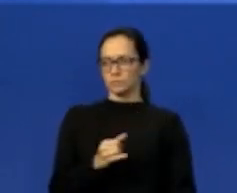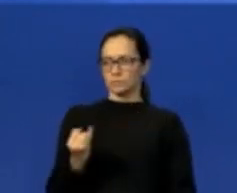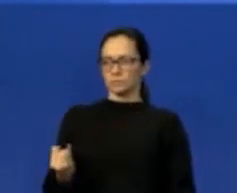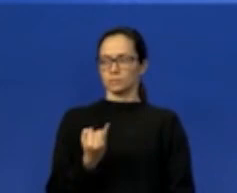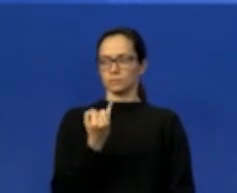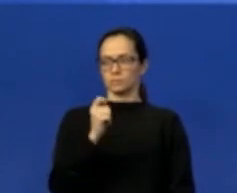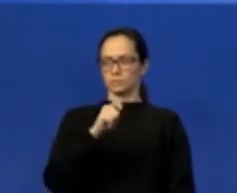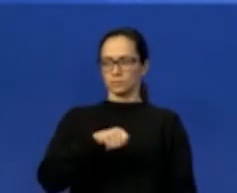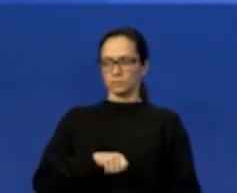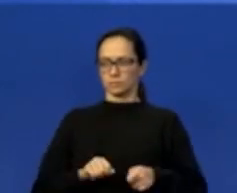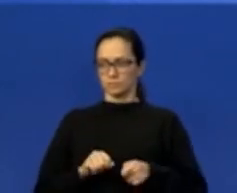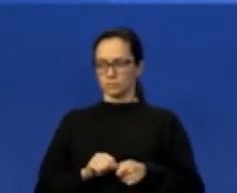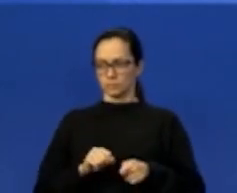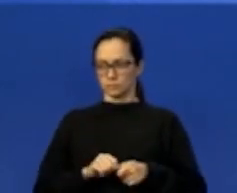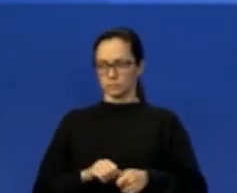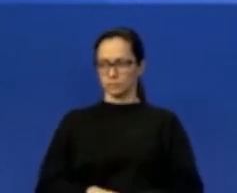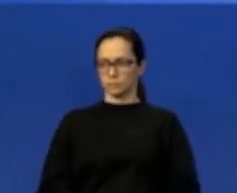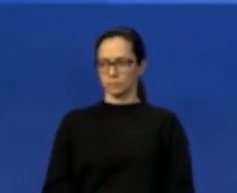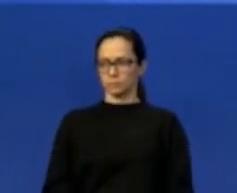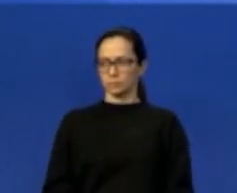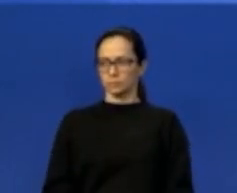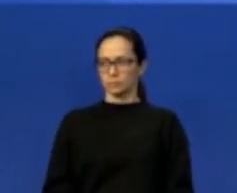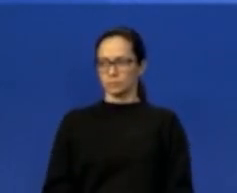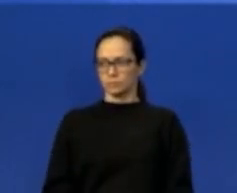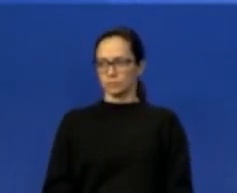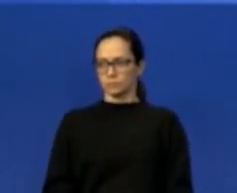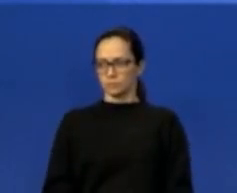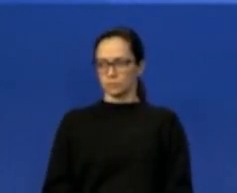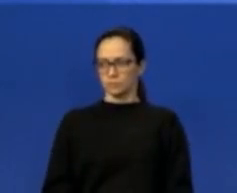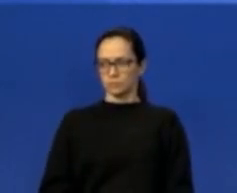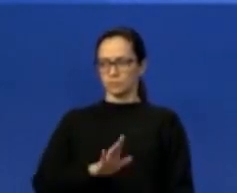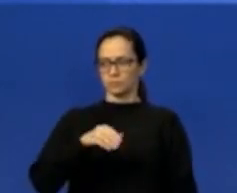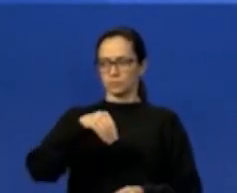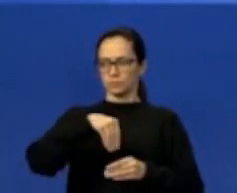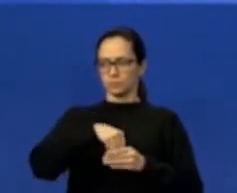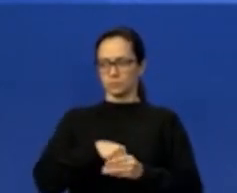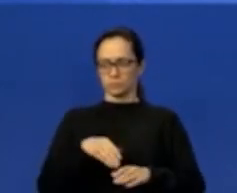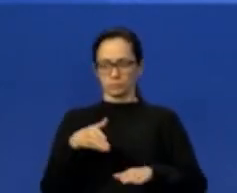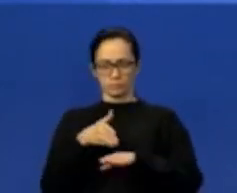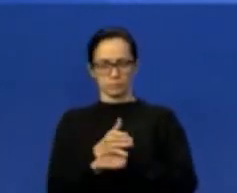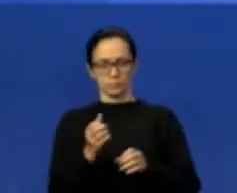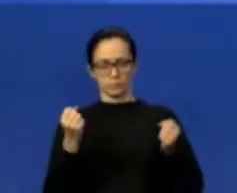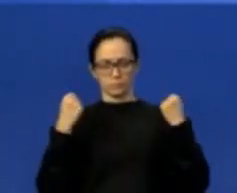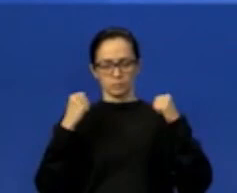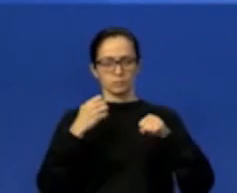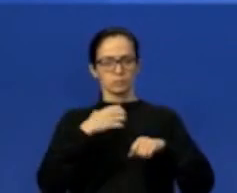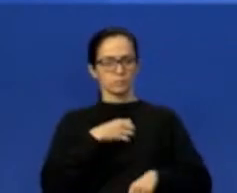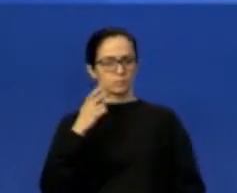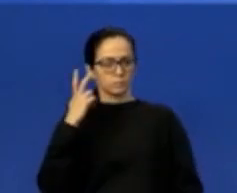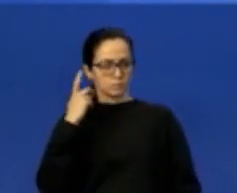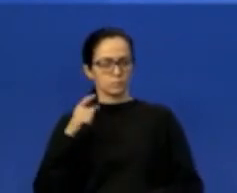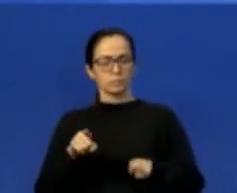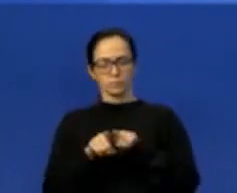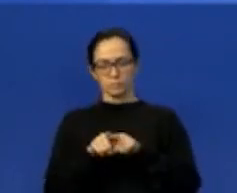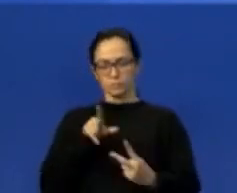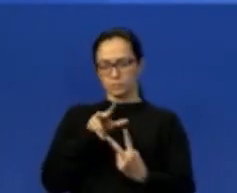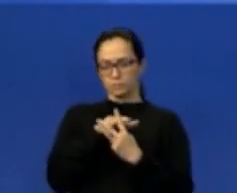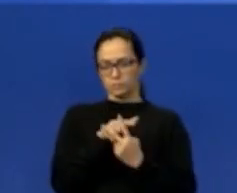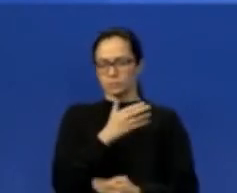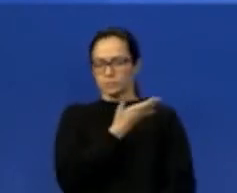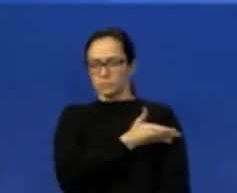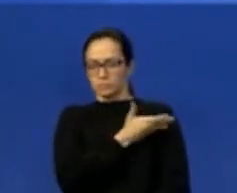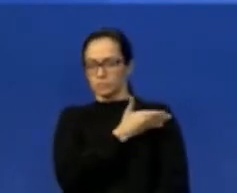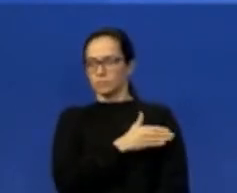importante na prática de lutas, tá? Nas academias convencionais, por outro lado, se praticam as lutas.